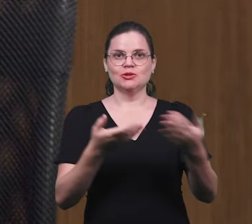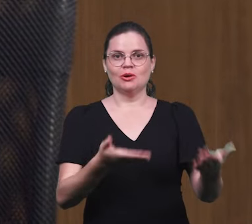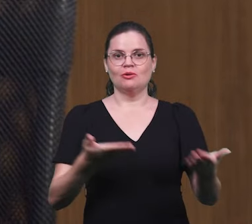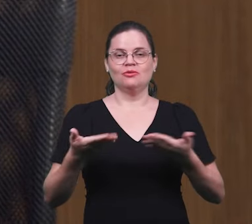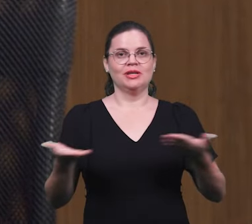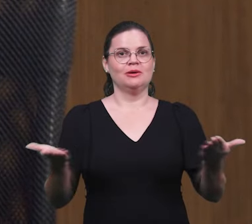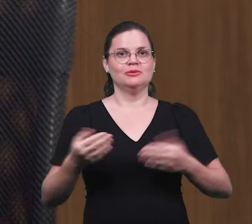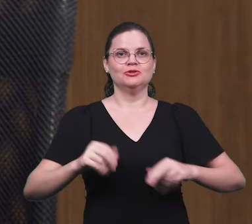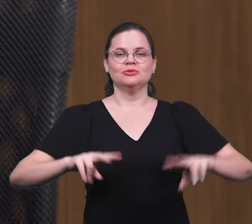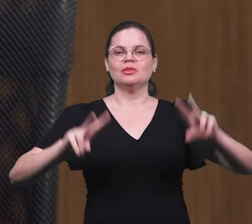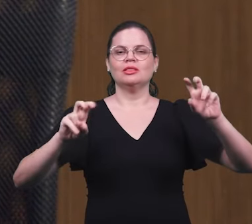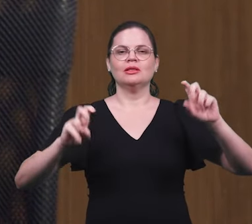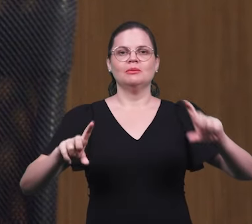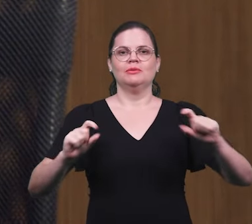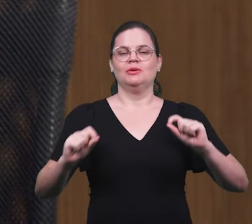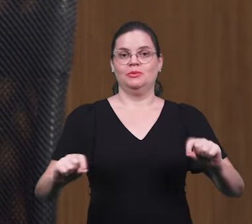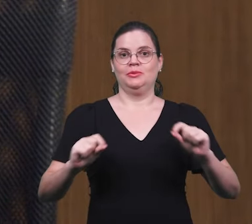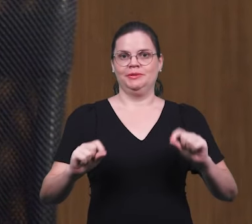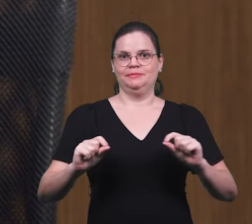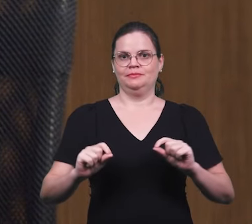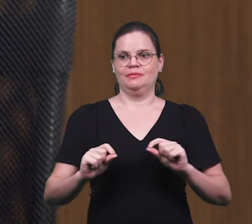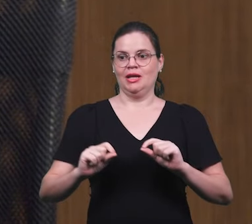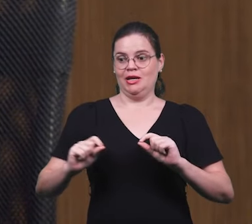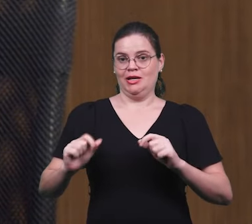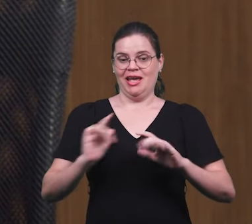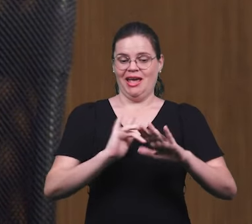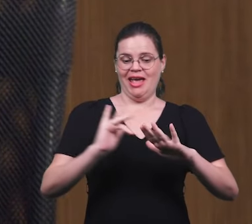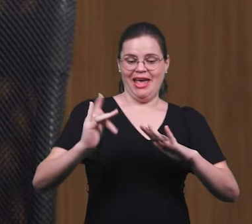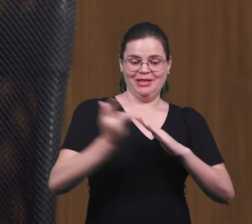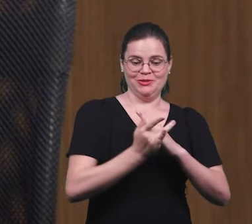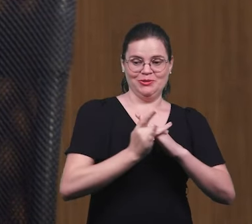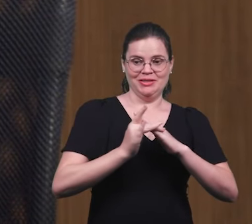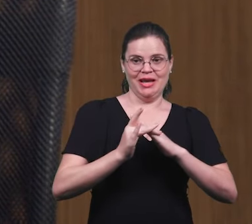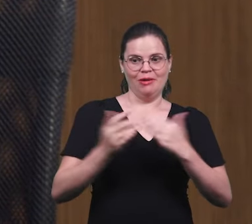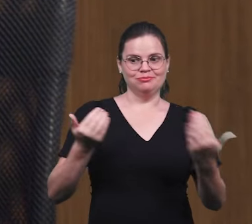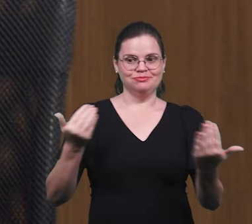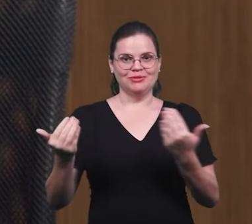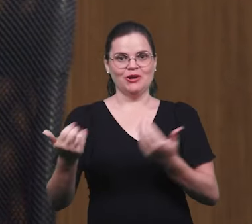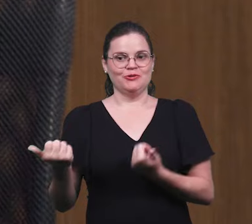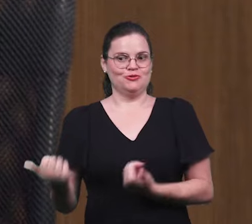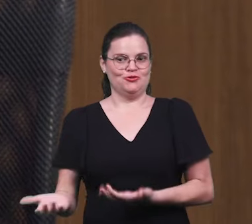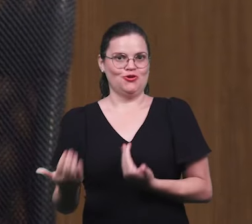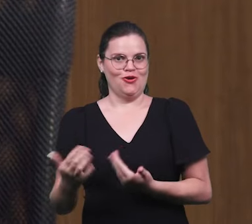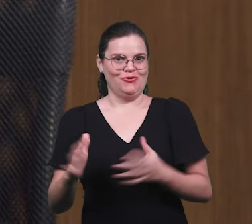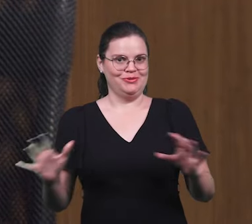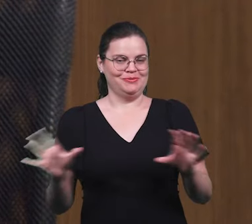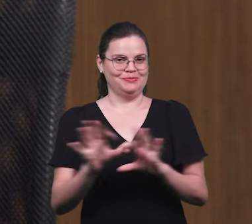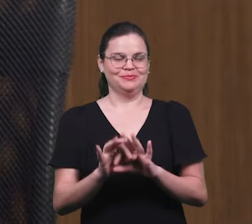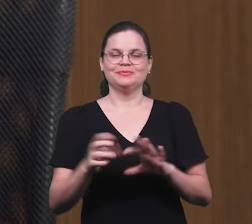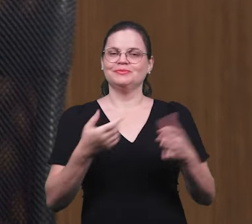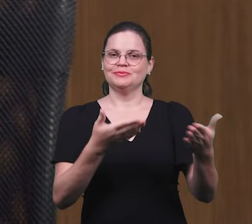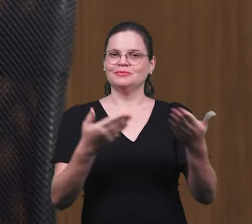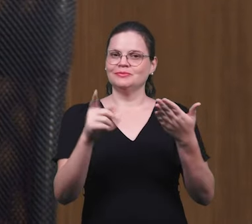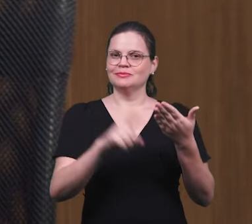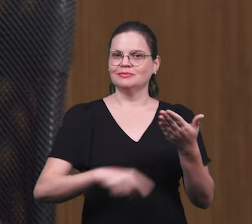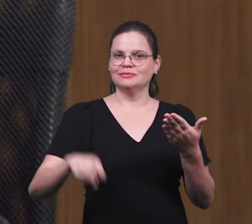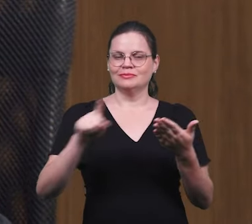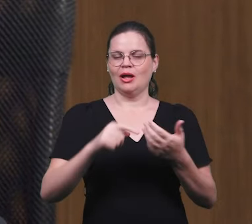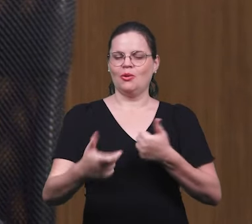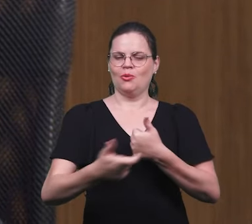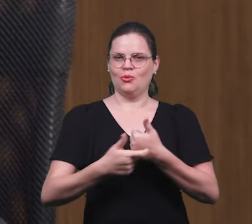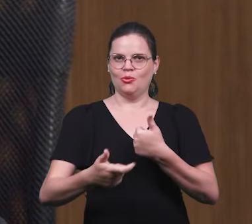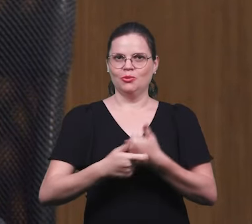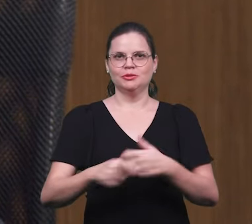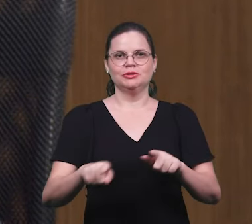nosso tema é sobre os jovens e as redes sociais. Então, já quero deixar aqui o convite para quem está nos assistindo, para